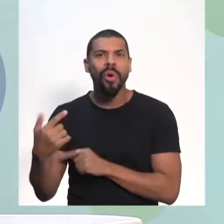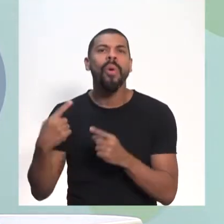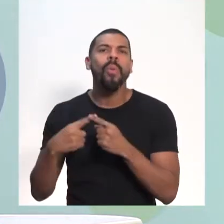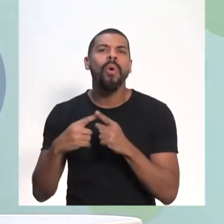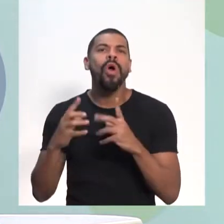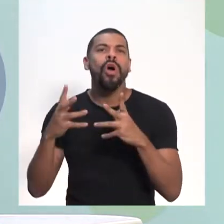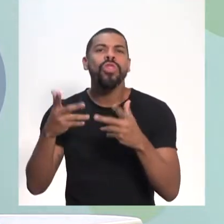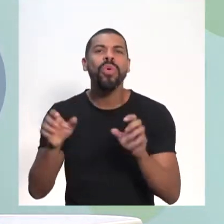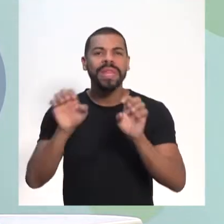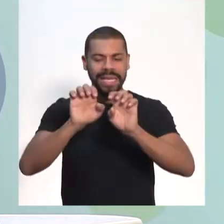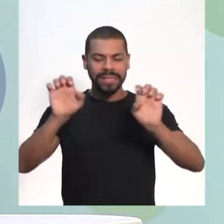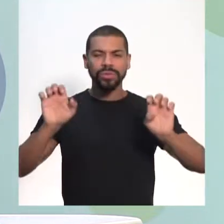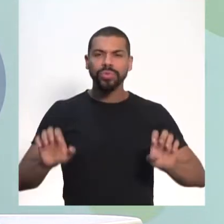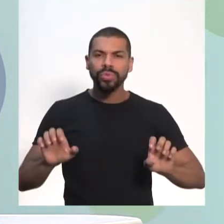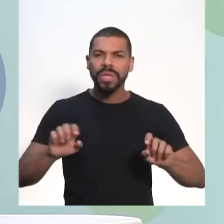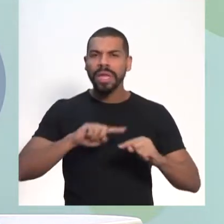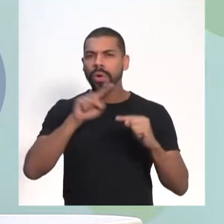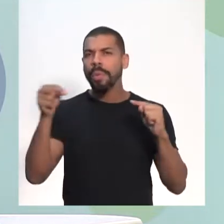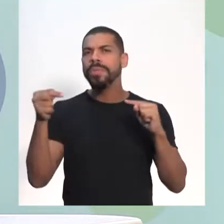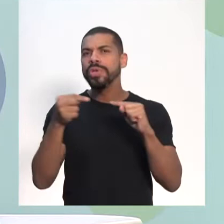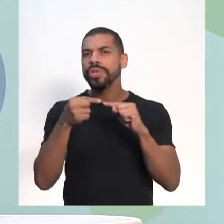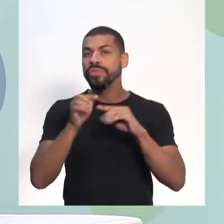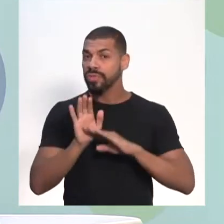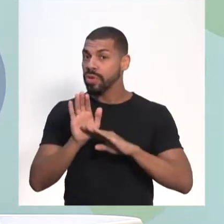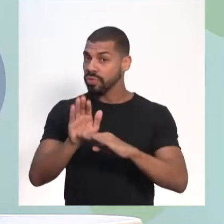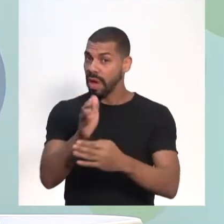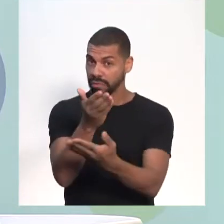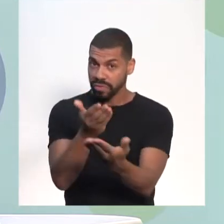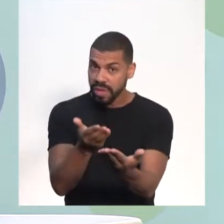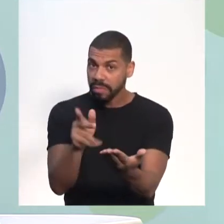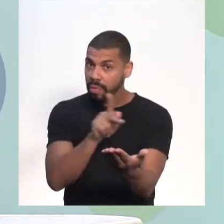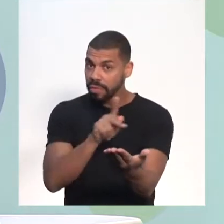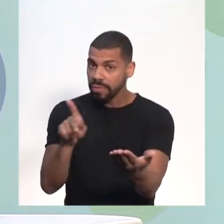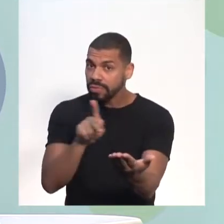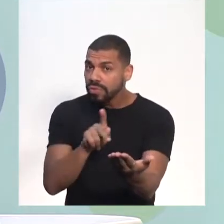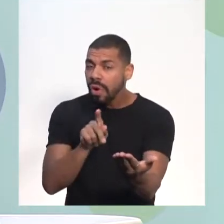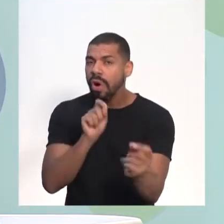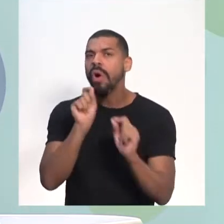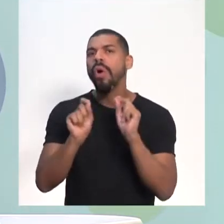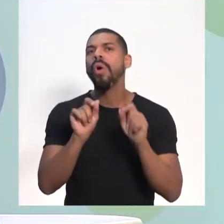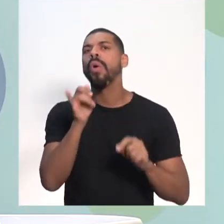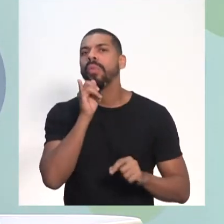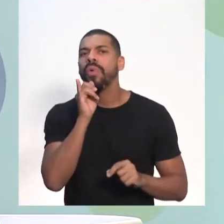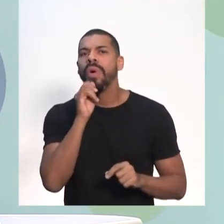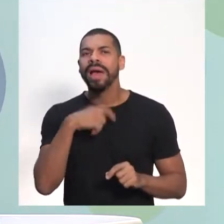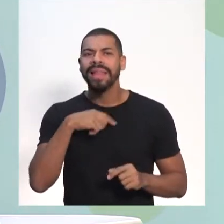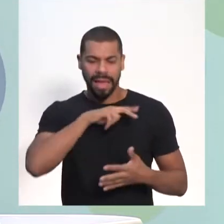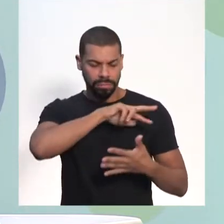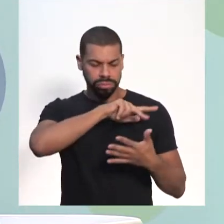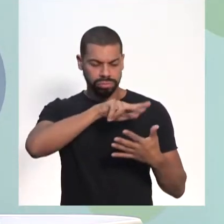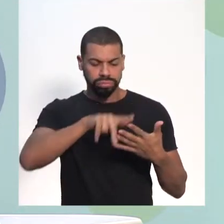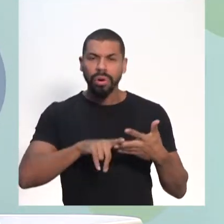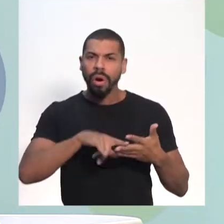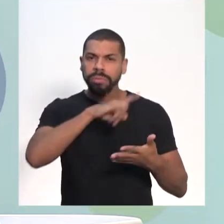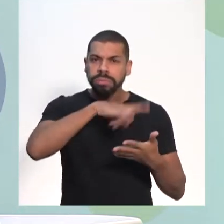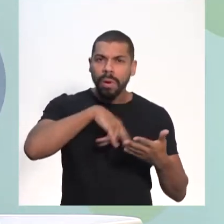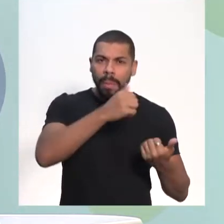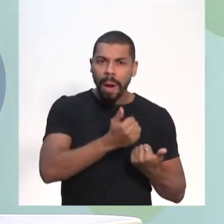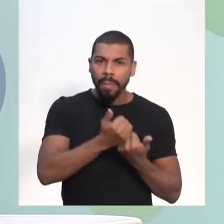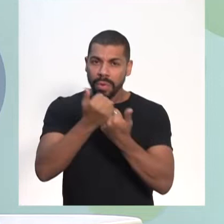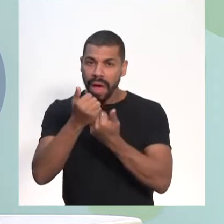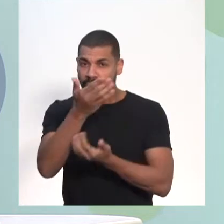essa estrutura, ela tem o objetivo de auxiliar, né? Então, a ideia é justamente esse, são materiais que estão para apoiar o